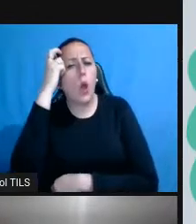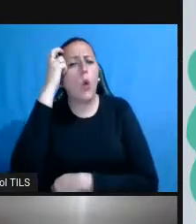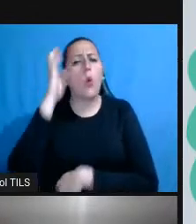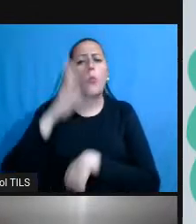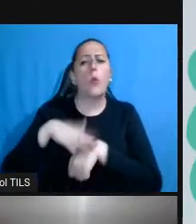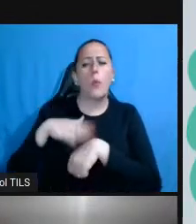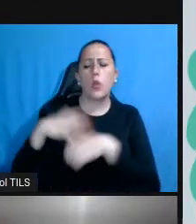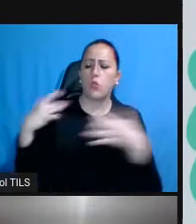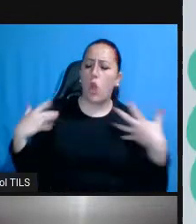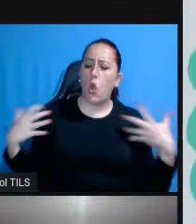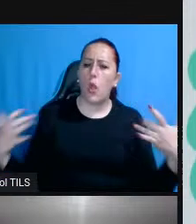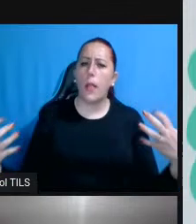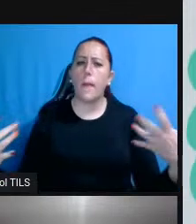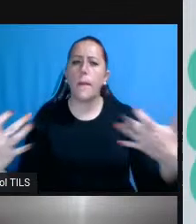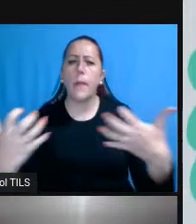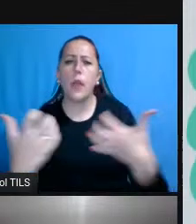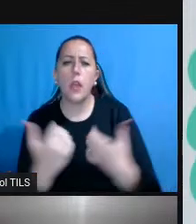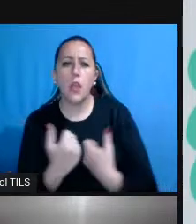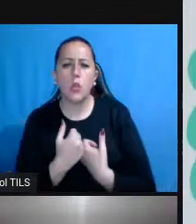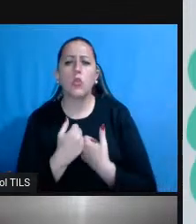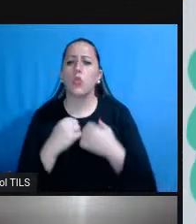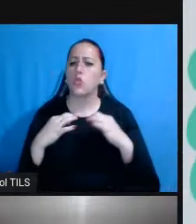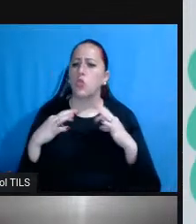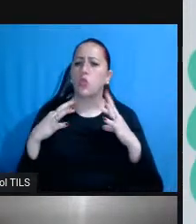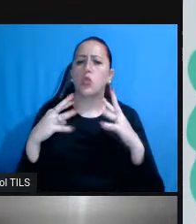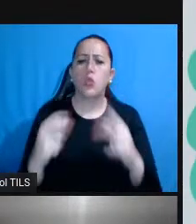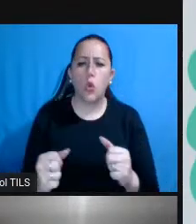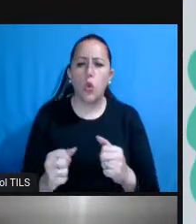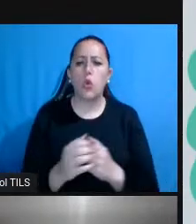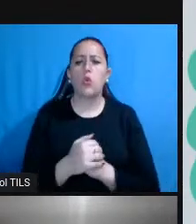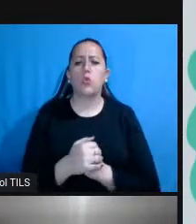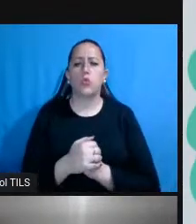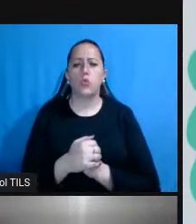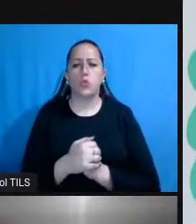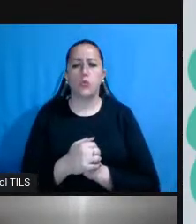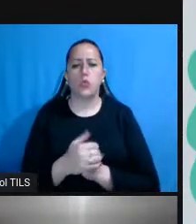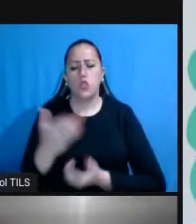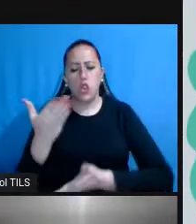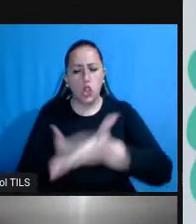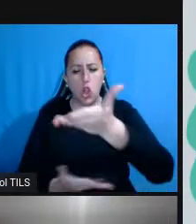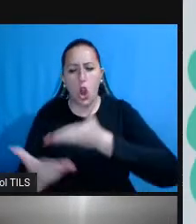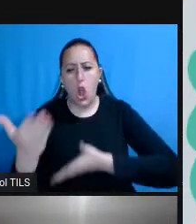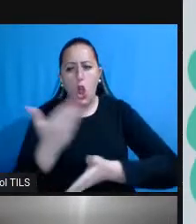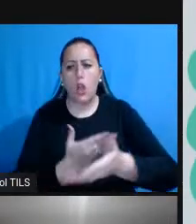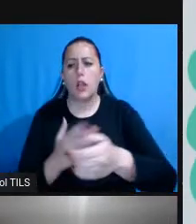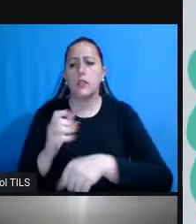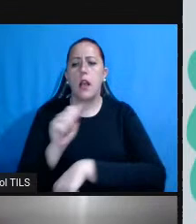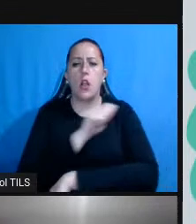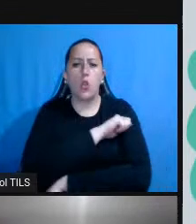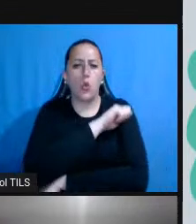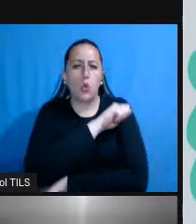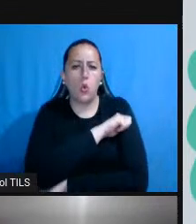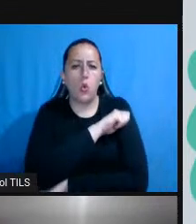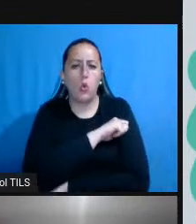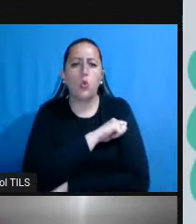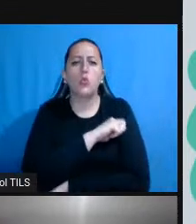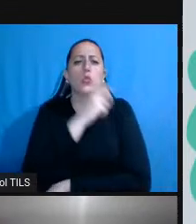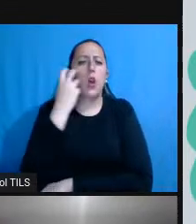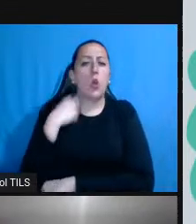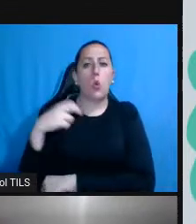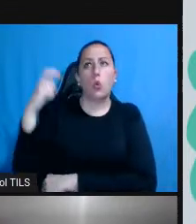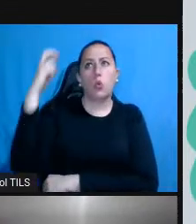acolhimento, de recebimento, um momento de trocas, então, mais efetivas aí, que a cultura é algo